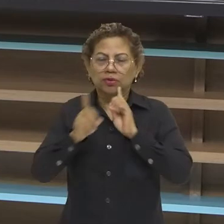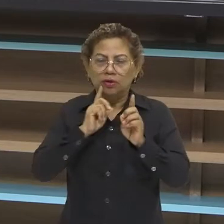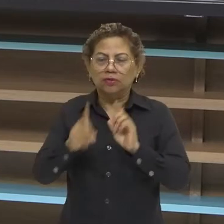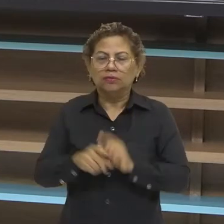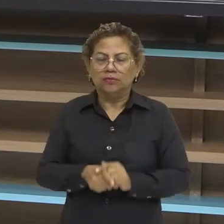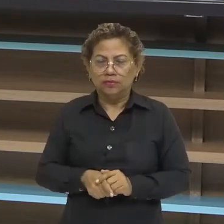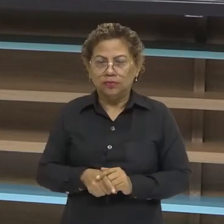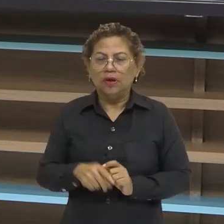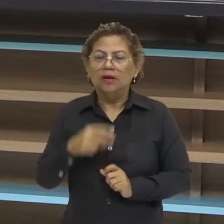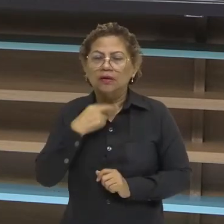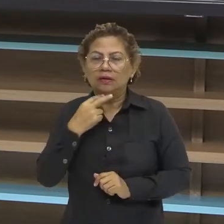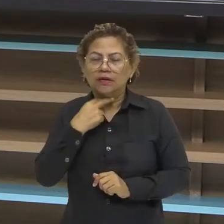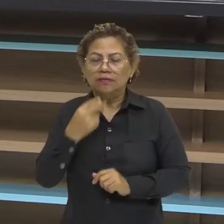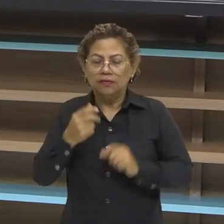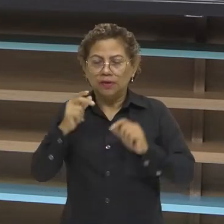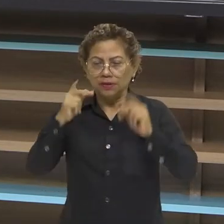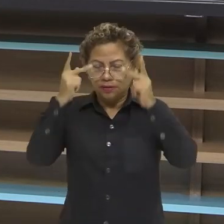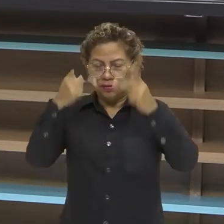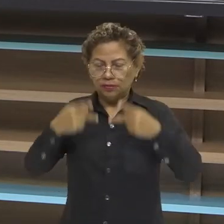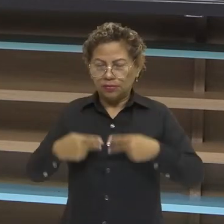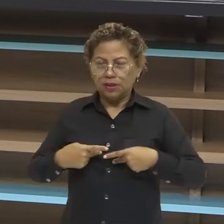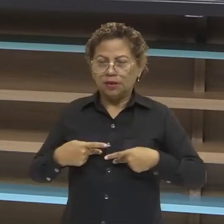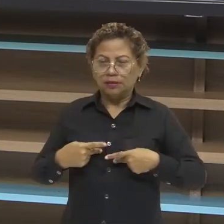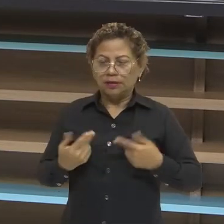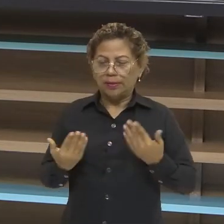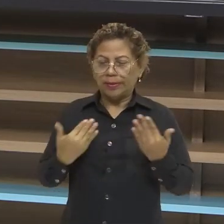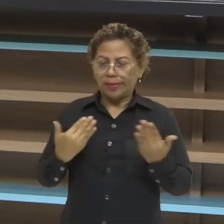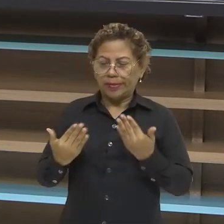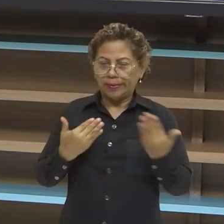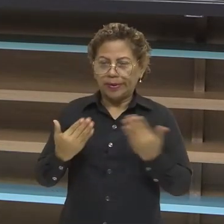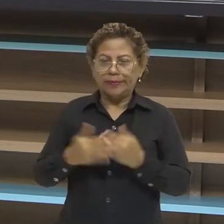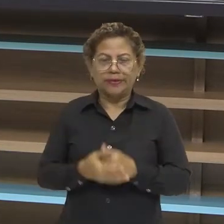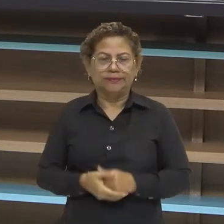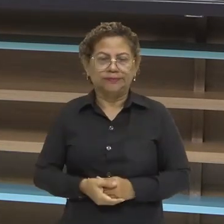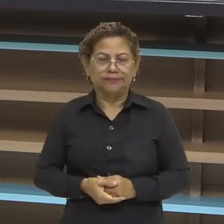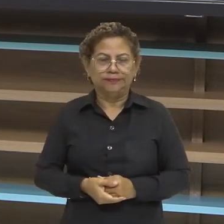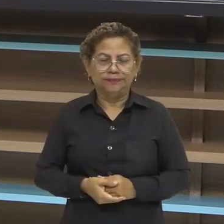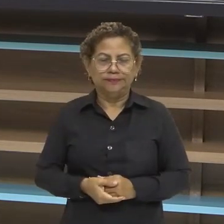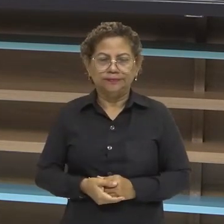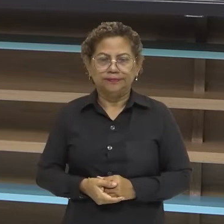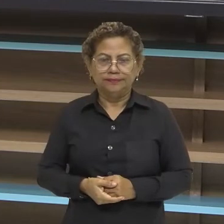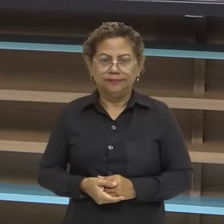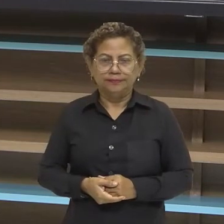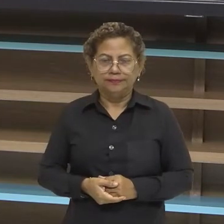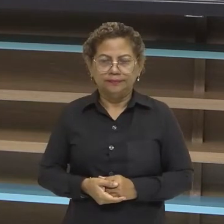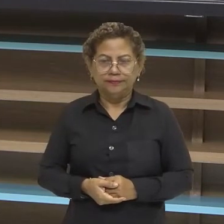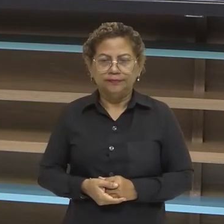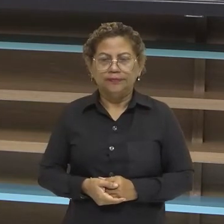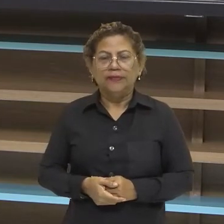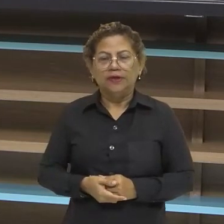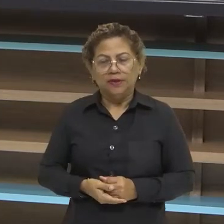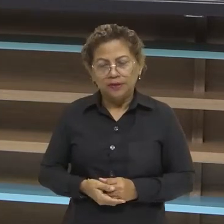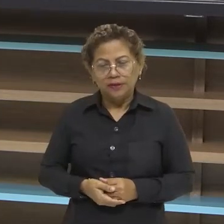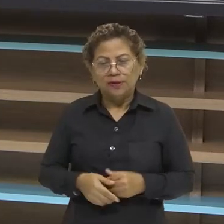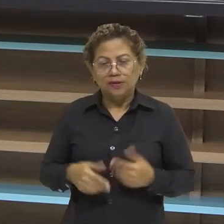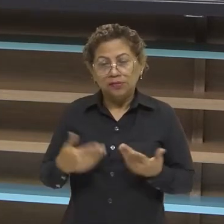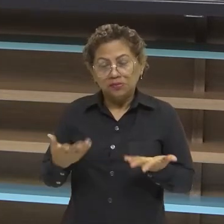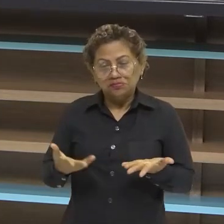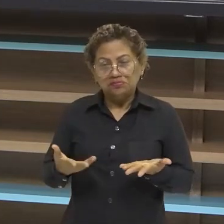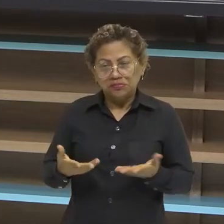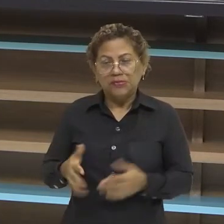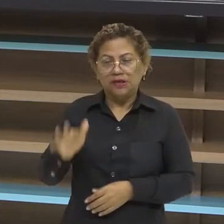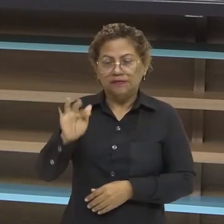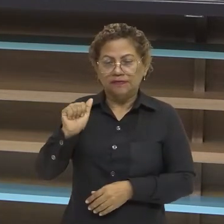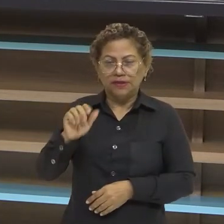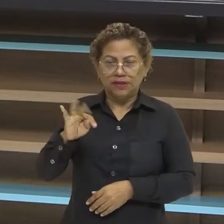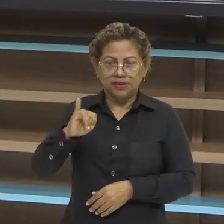voz humana está ali nesse diálogo. Então, essa é a função fática, né? Então, vamos